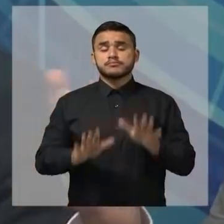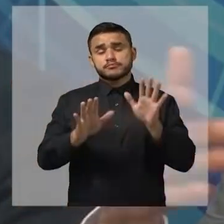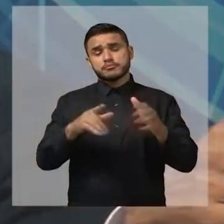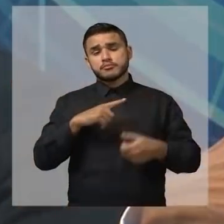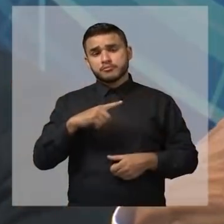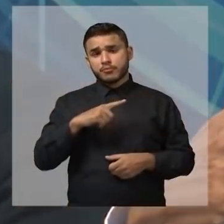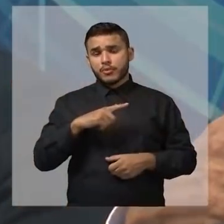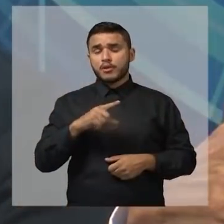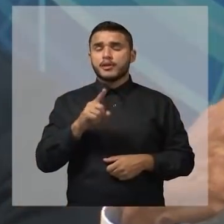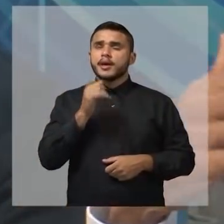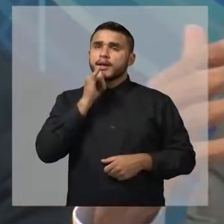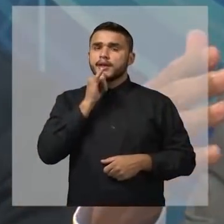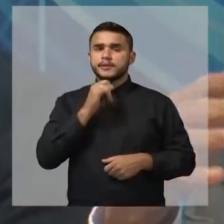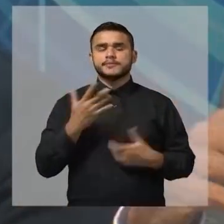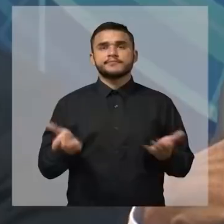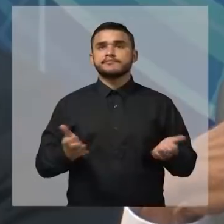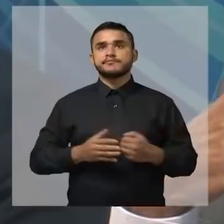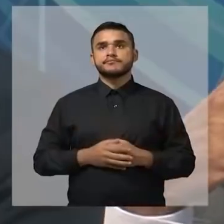elásticos, como, por exemplo,